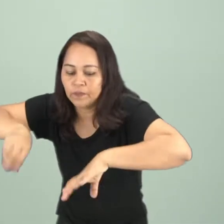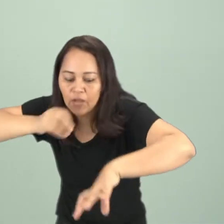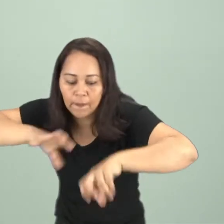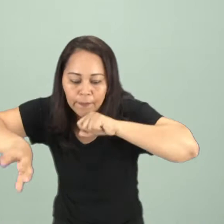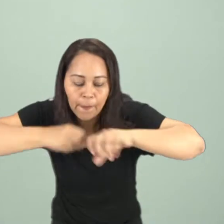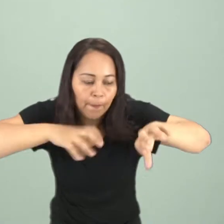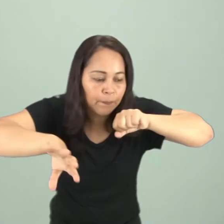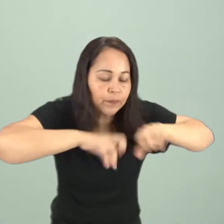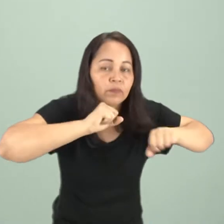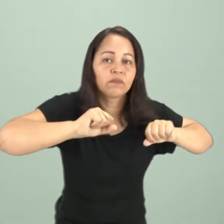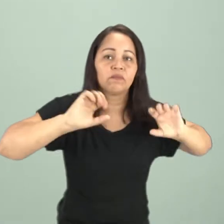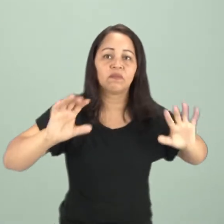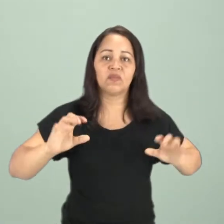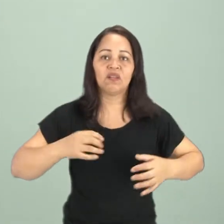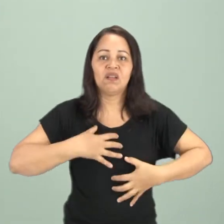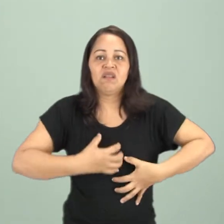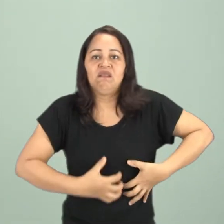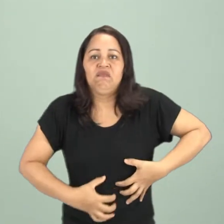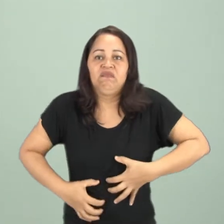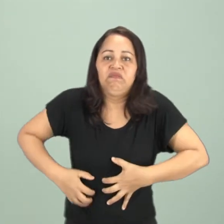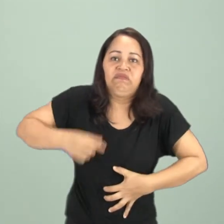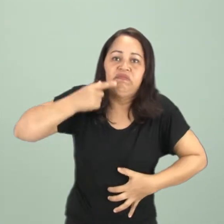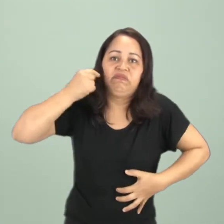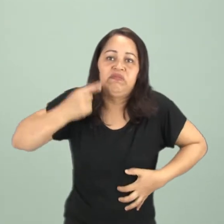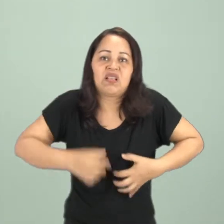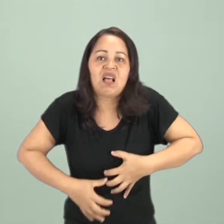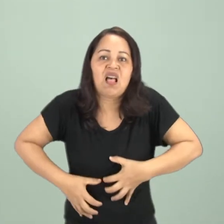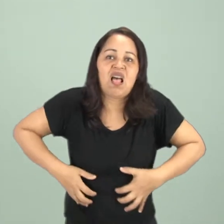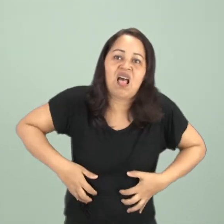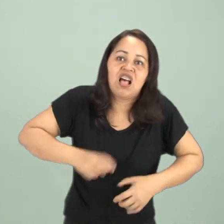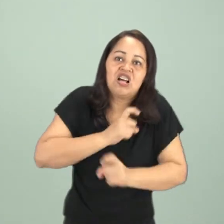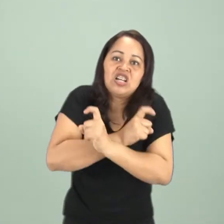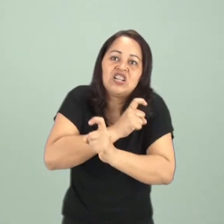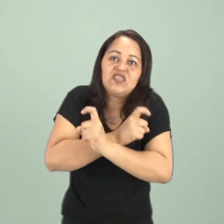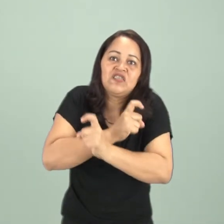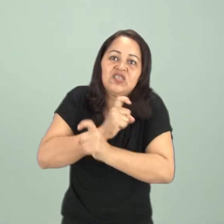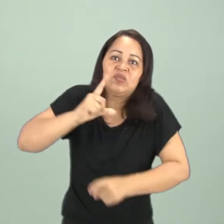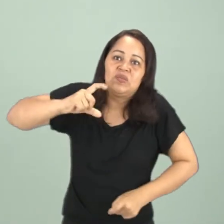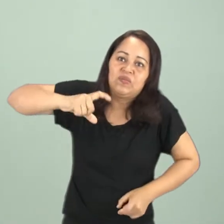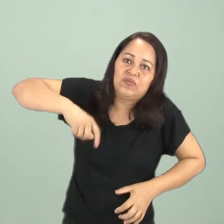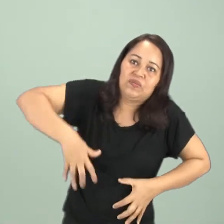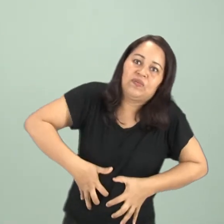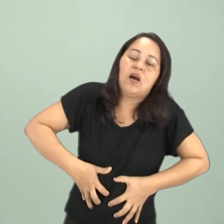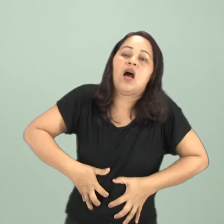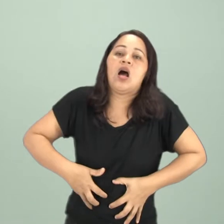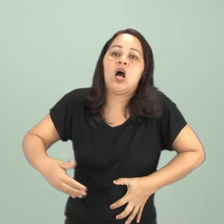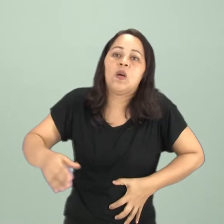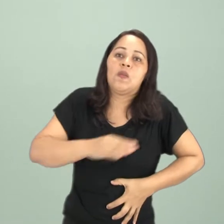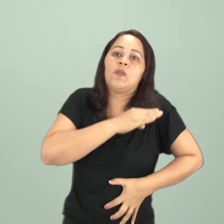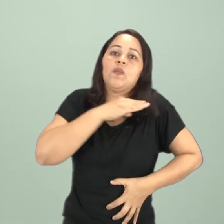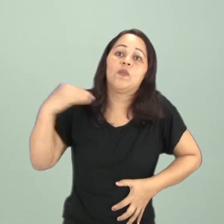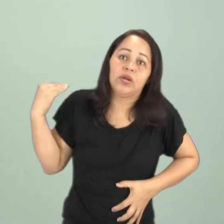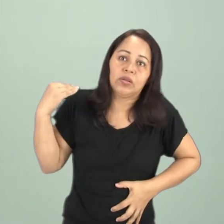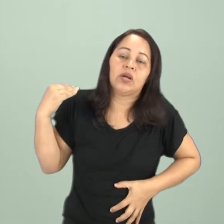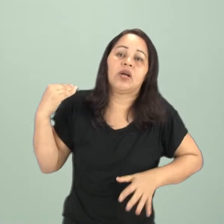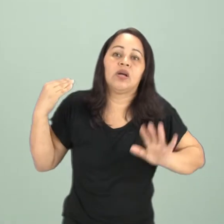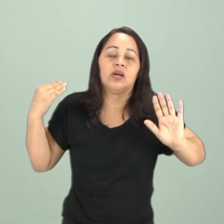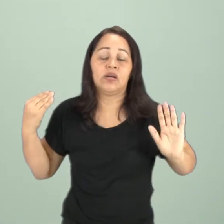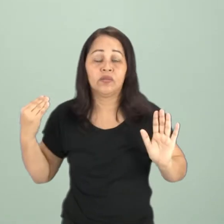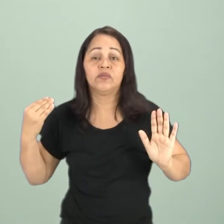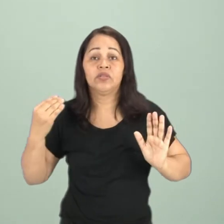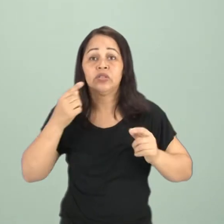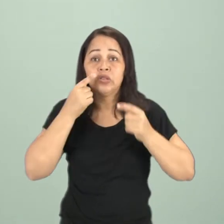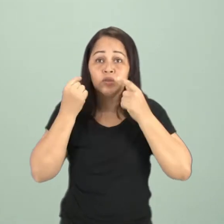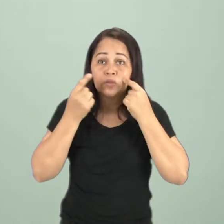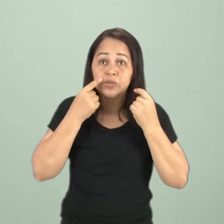gato acabava se intoxicando também, pois acabava adquirindo ali uma dose letal de DDT, né? Uma dose pequena